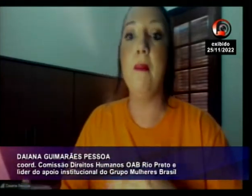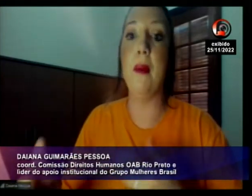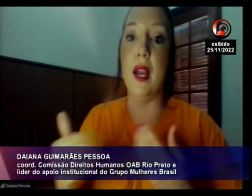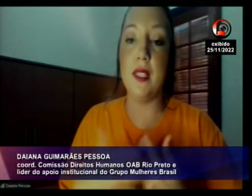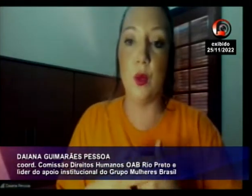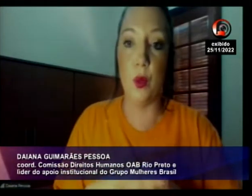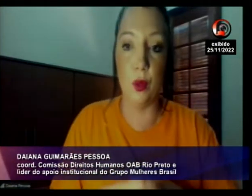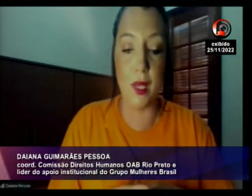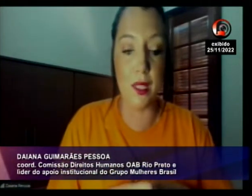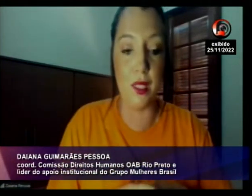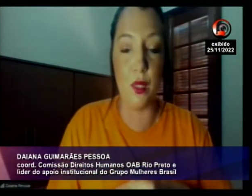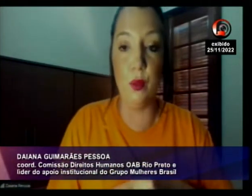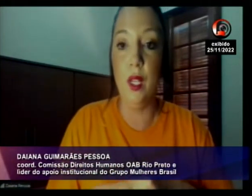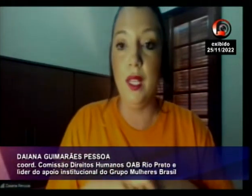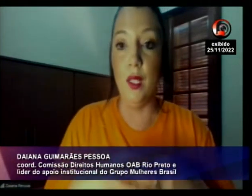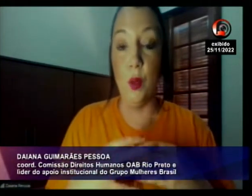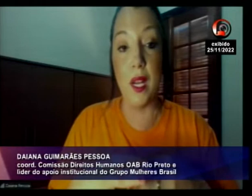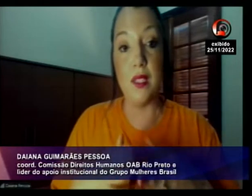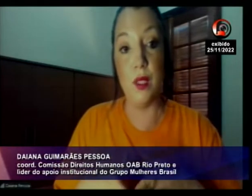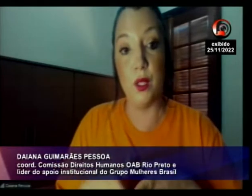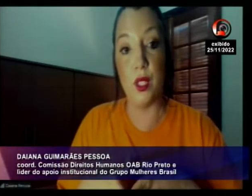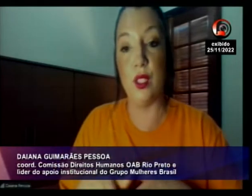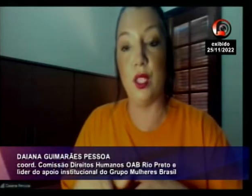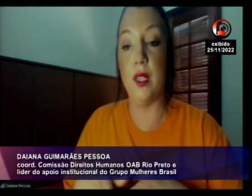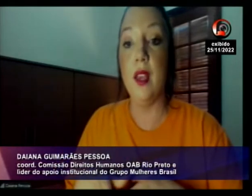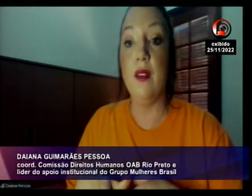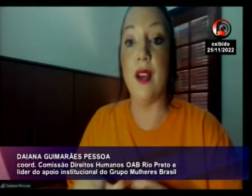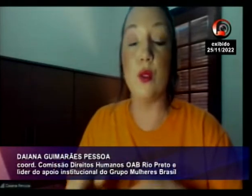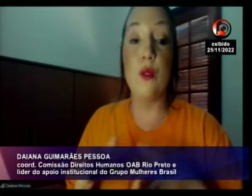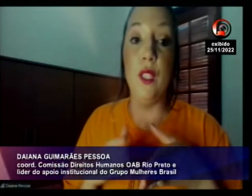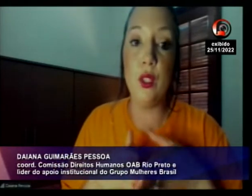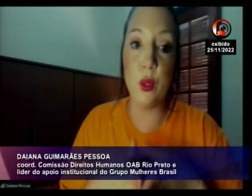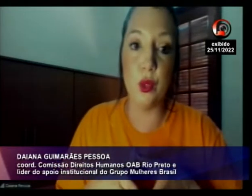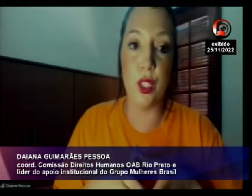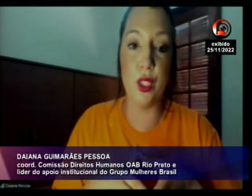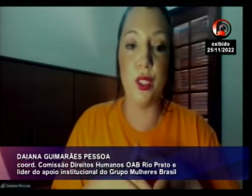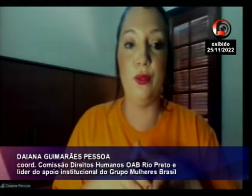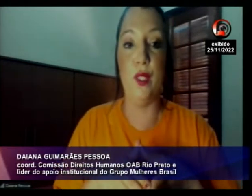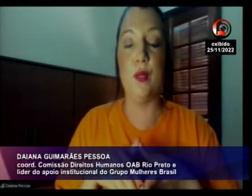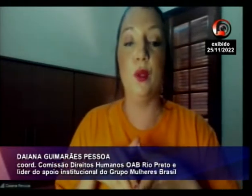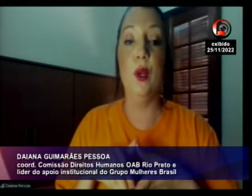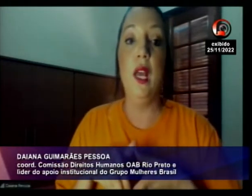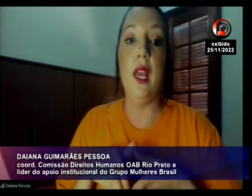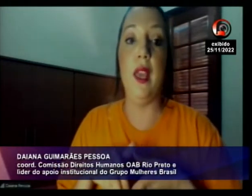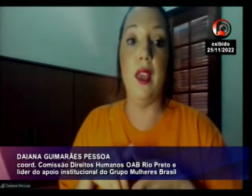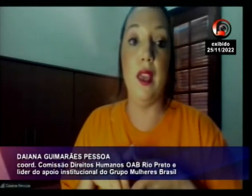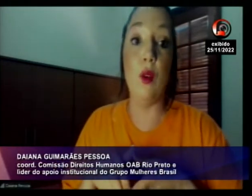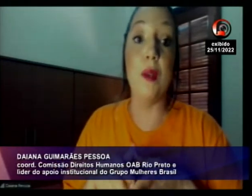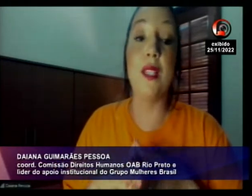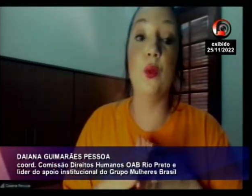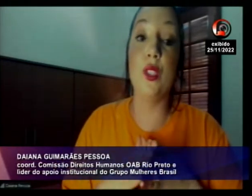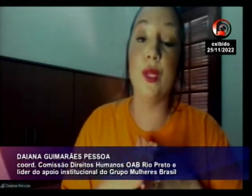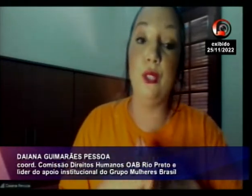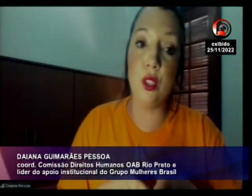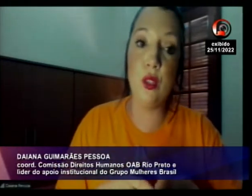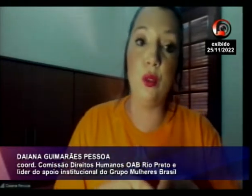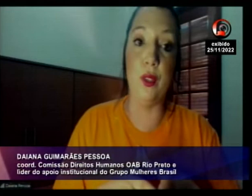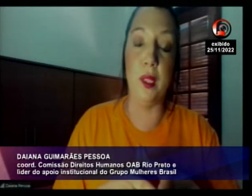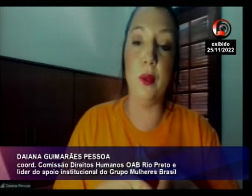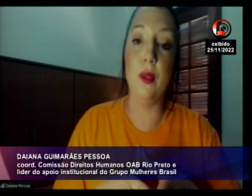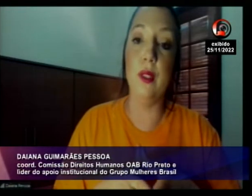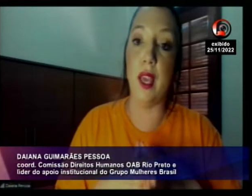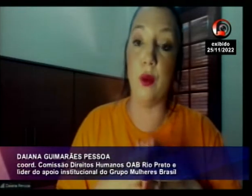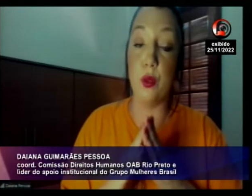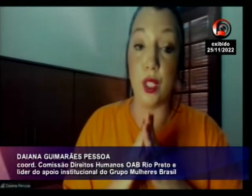ativismo, mais a ONU Brasil, e no Brasil a gente faz os 21 dias de ativismo, começando no dia 20